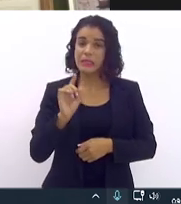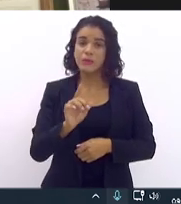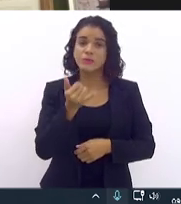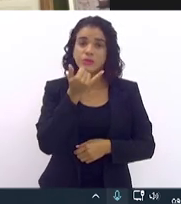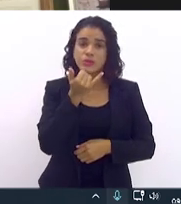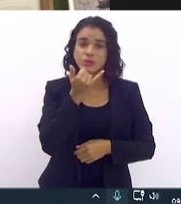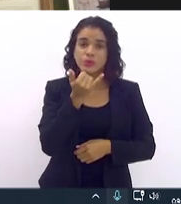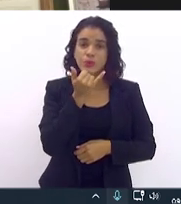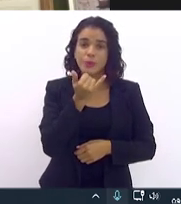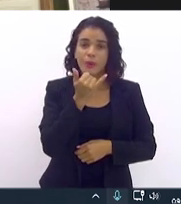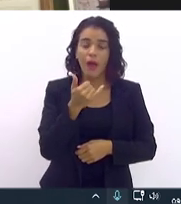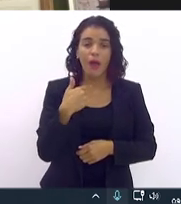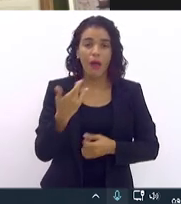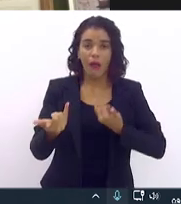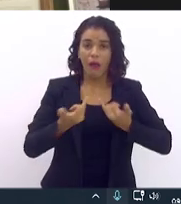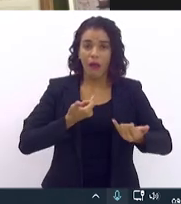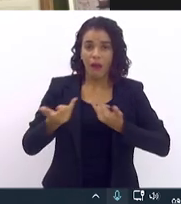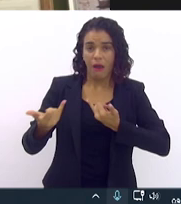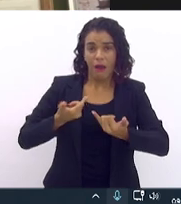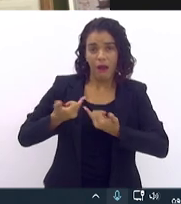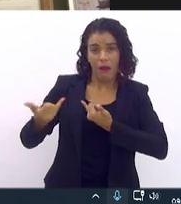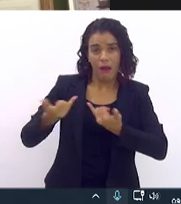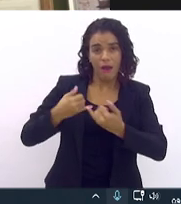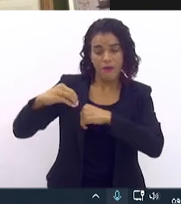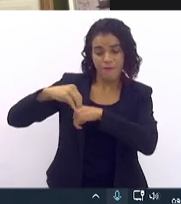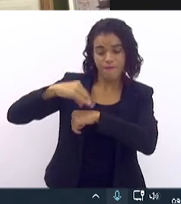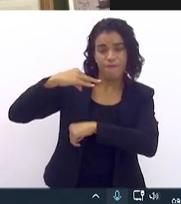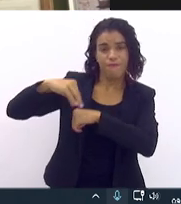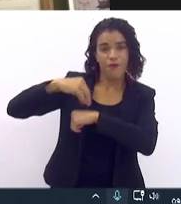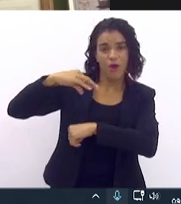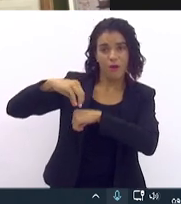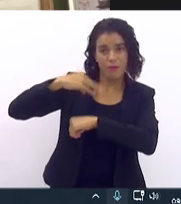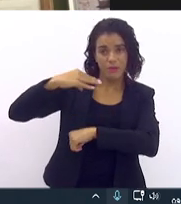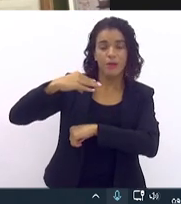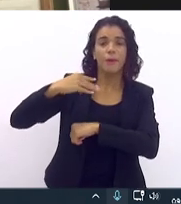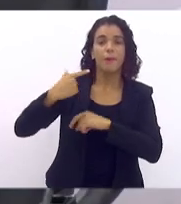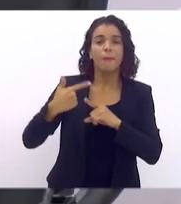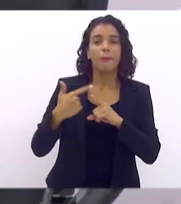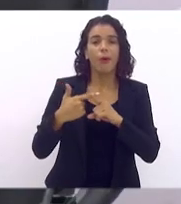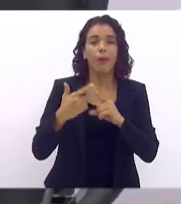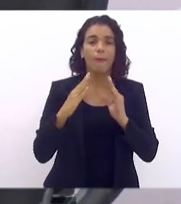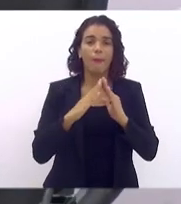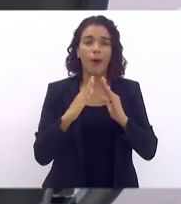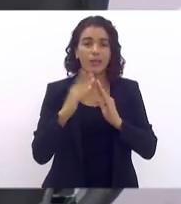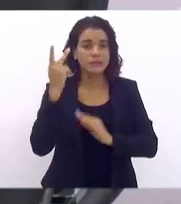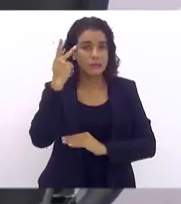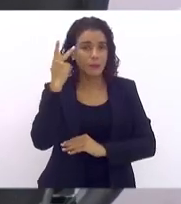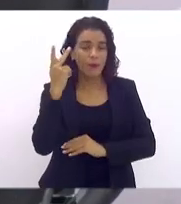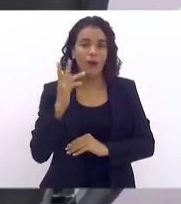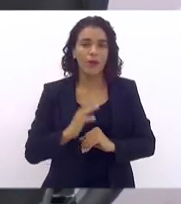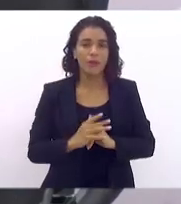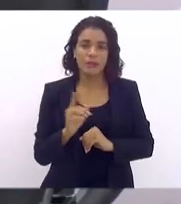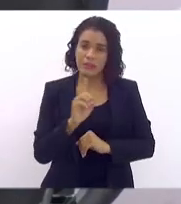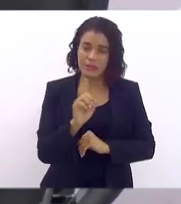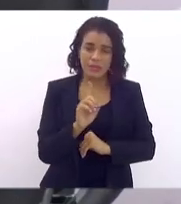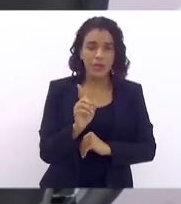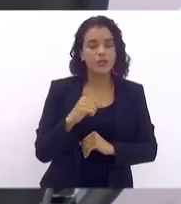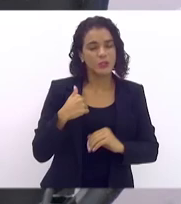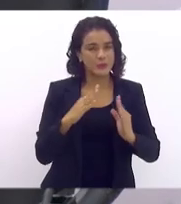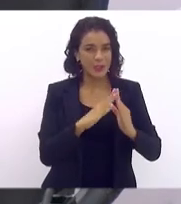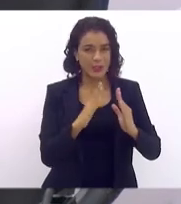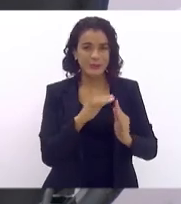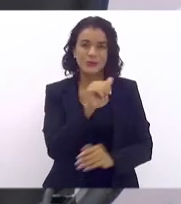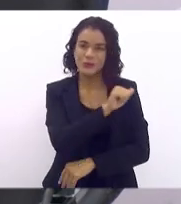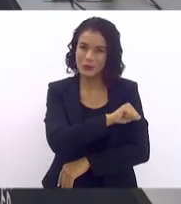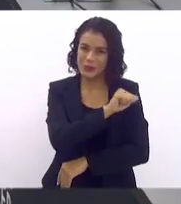tá, alguém chegou para nós que a informação seria porque estaria em São Paulo, me desculpe. Não, somos do Rio, então